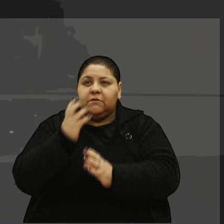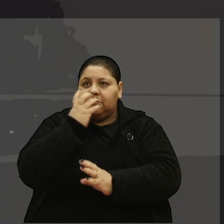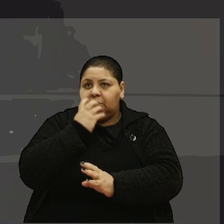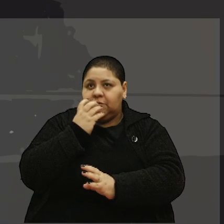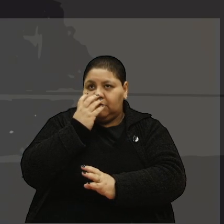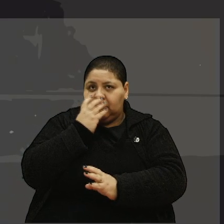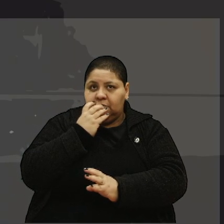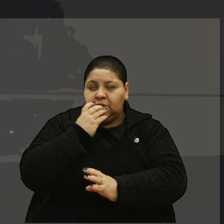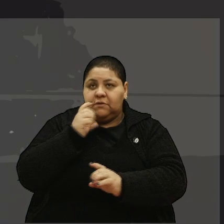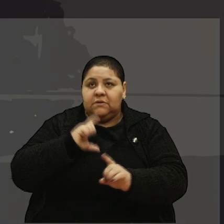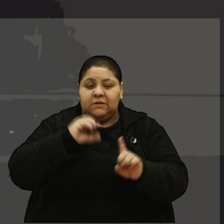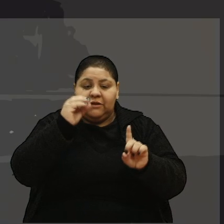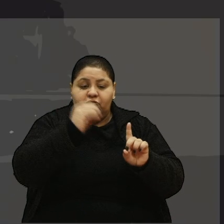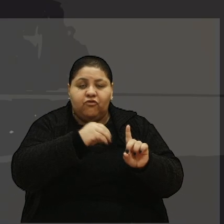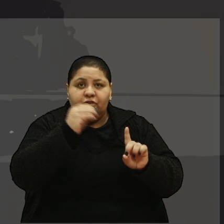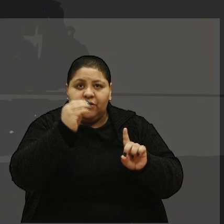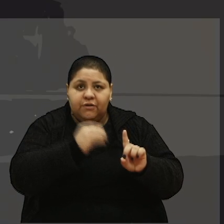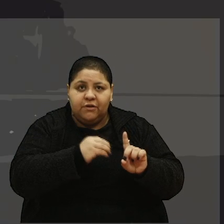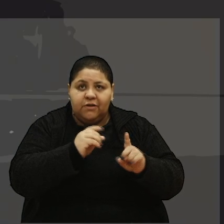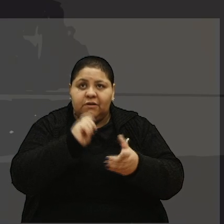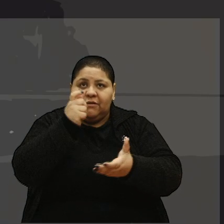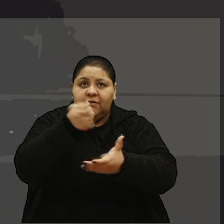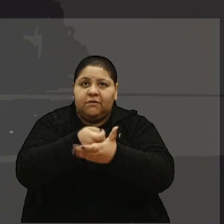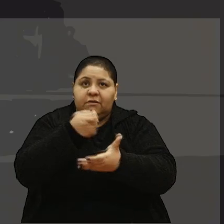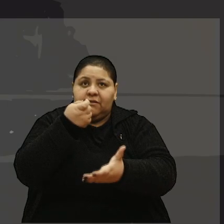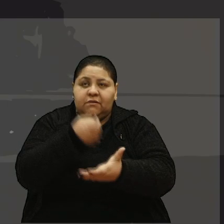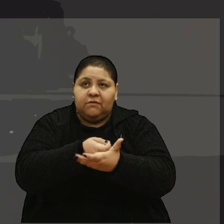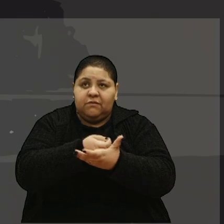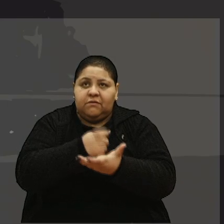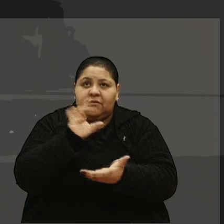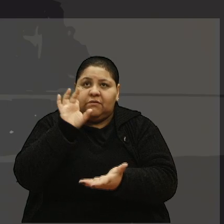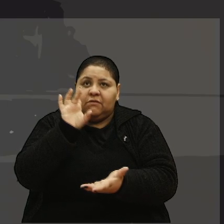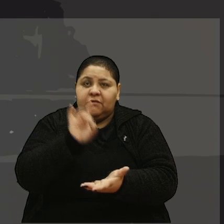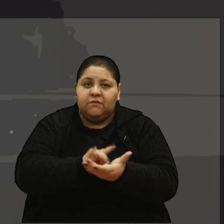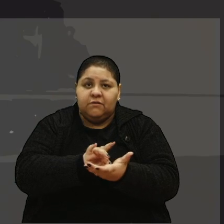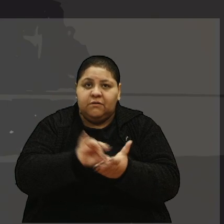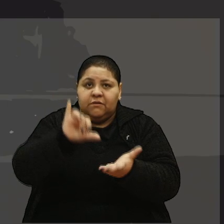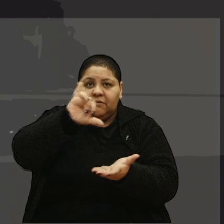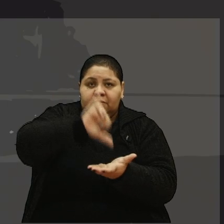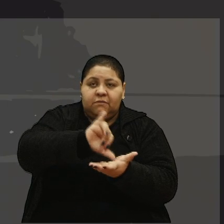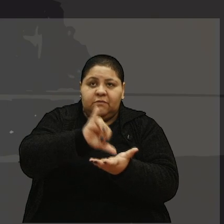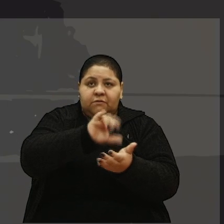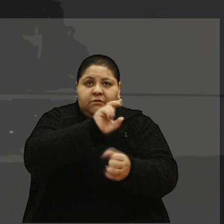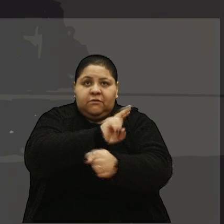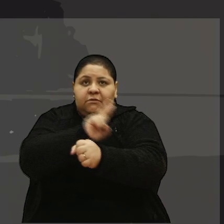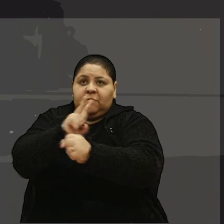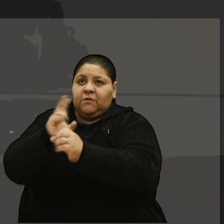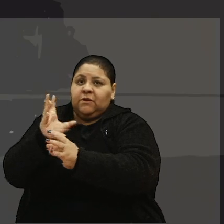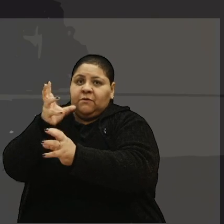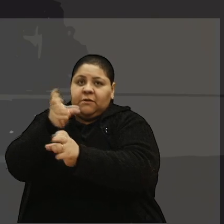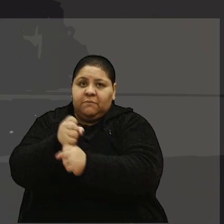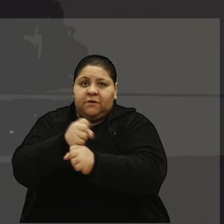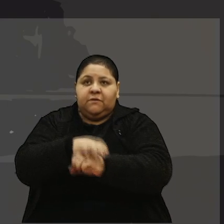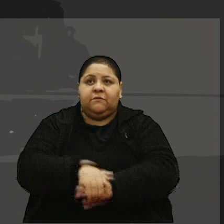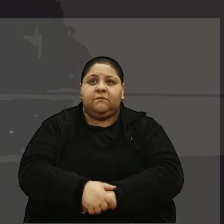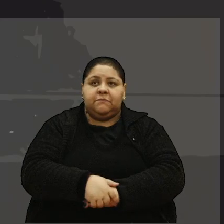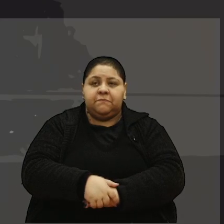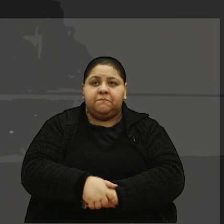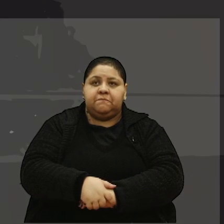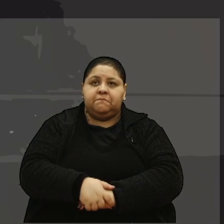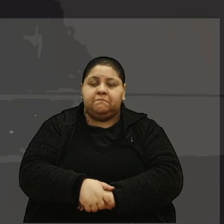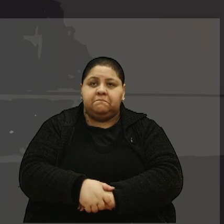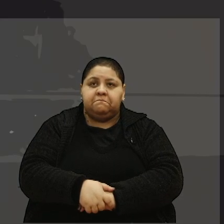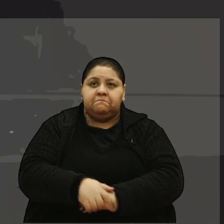em vulnerabilidade e lutar pela efetivação do Centro de Proteção Animal. Na